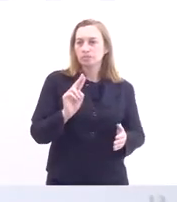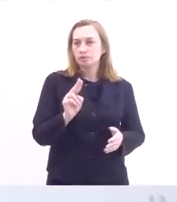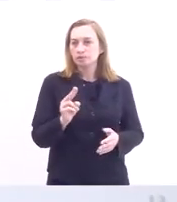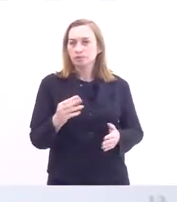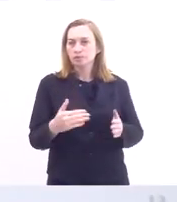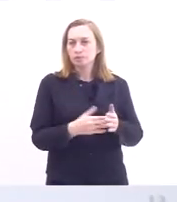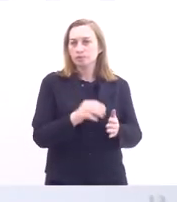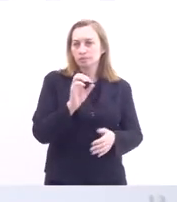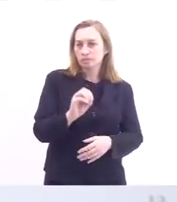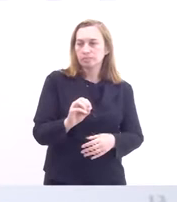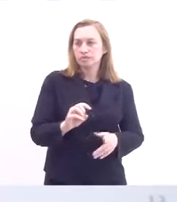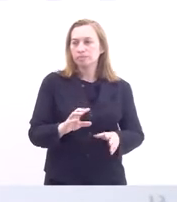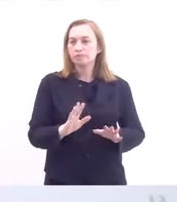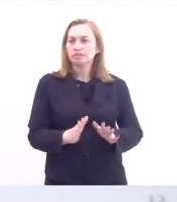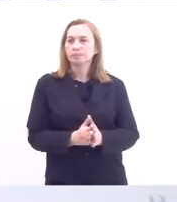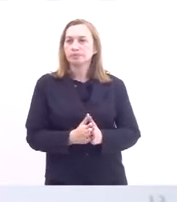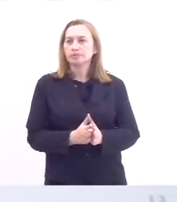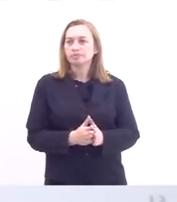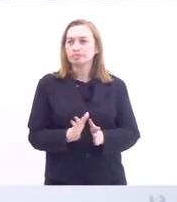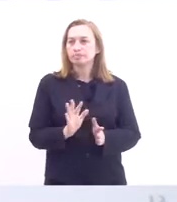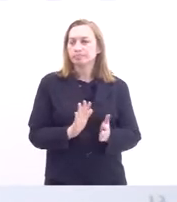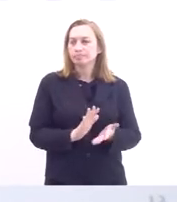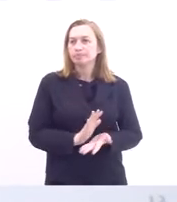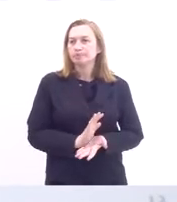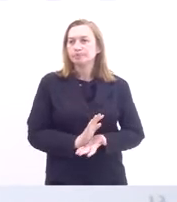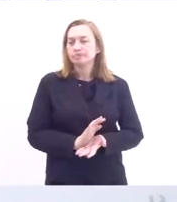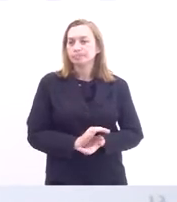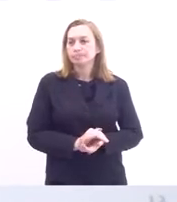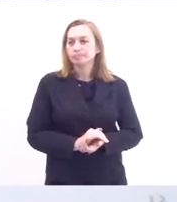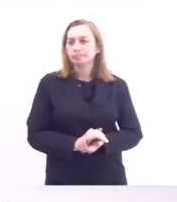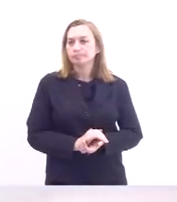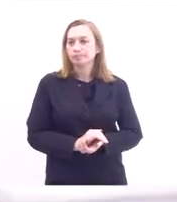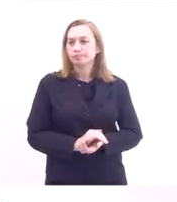Então, nenhuma variação seria nulo, né?